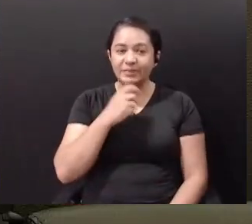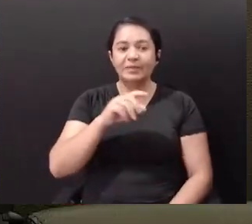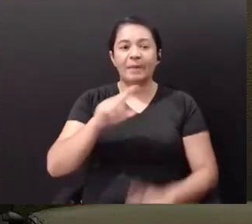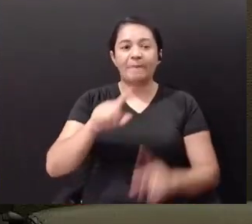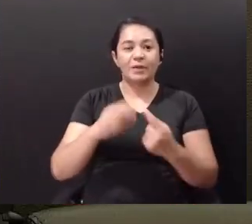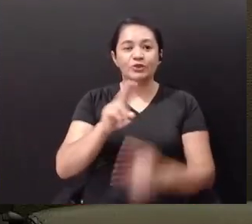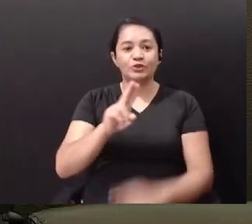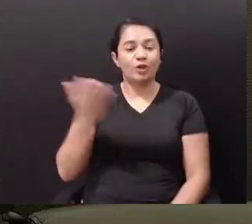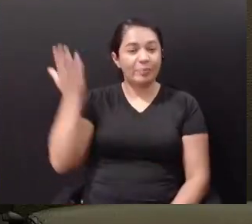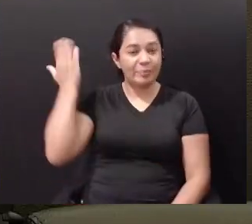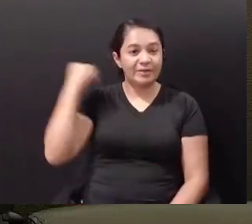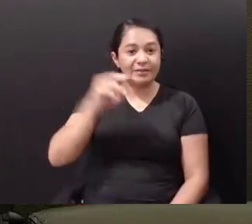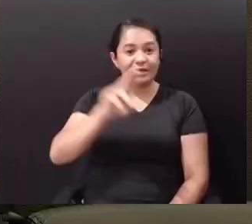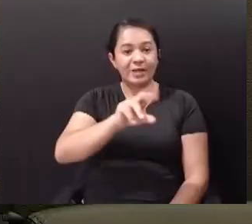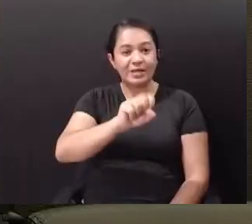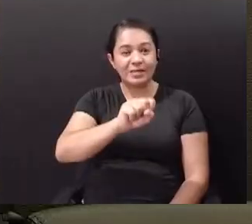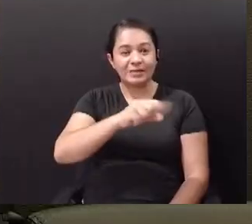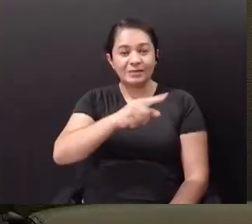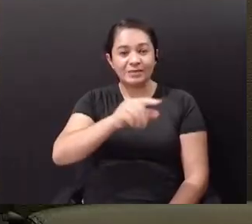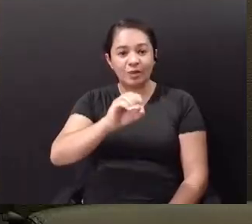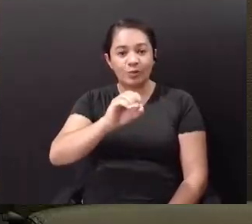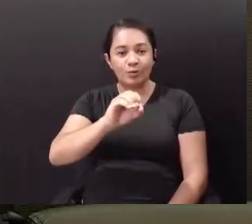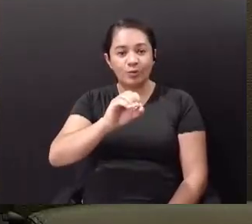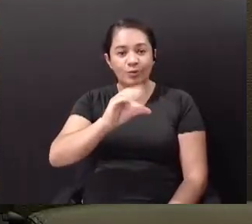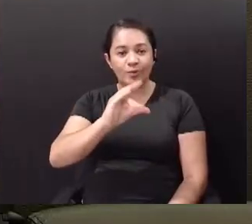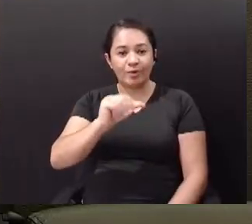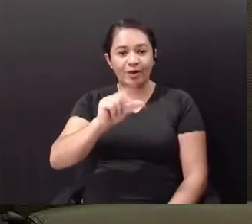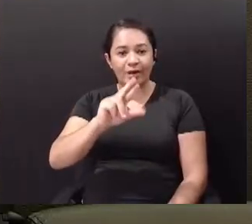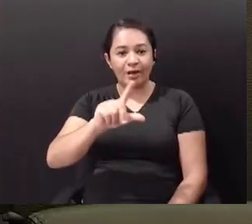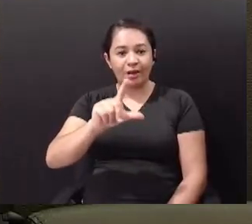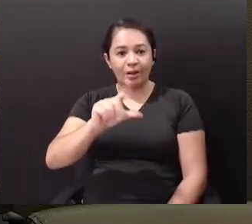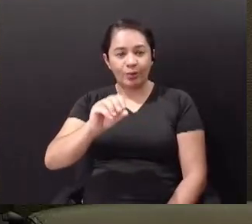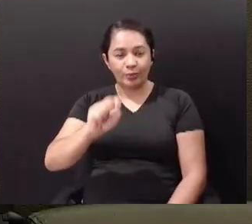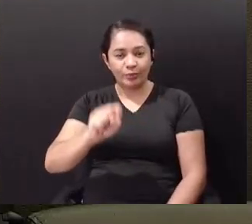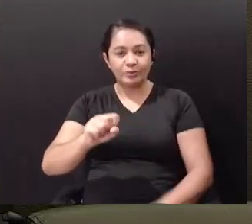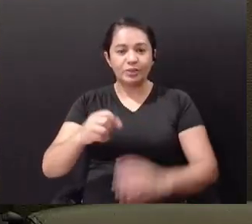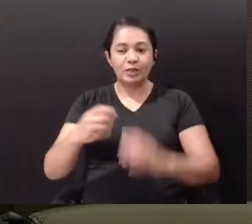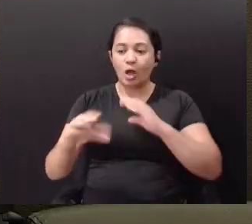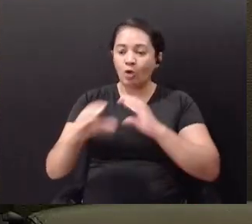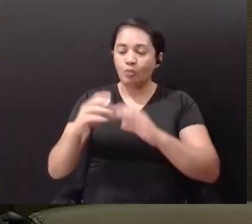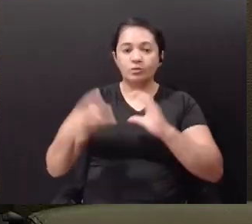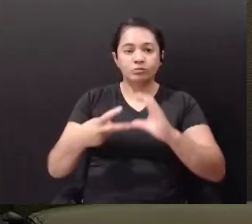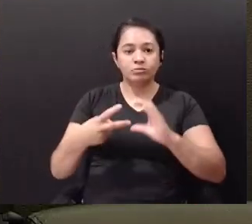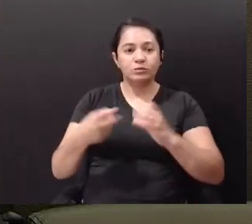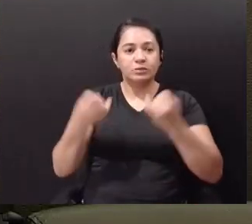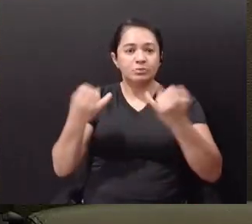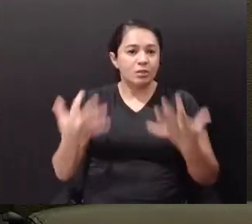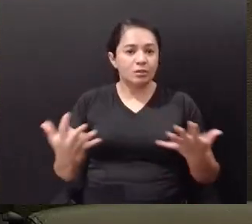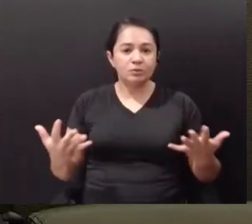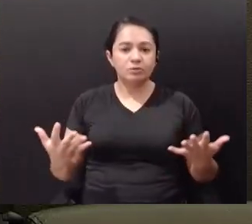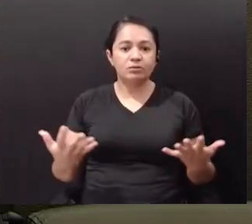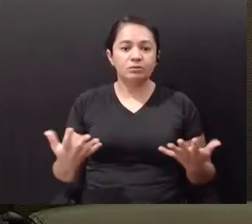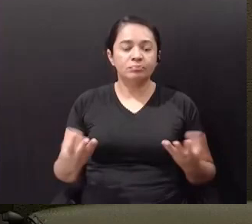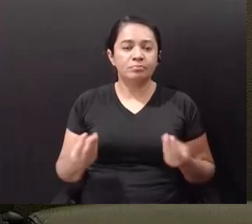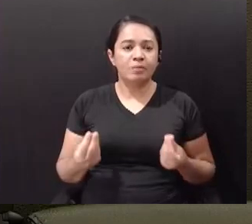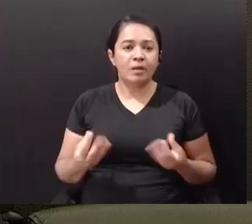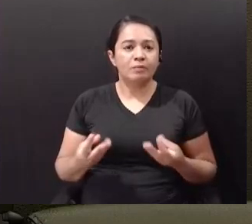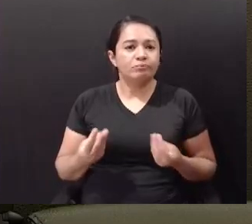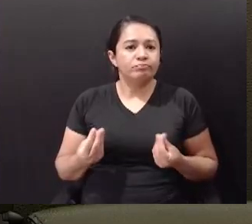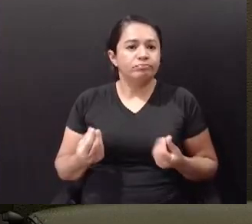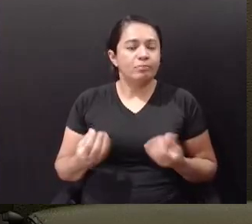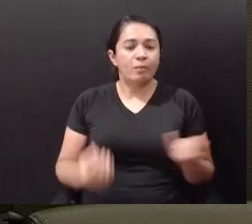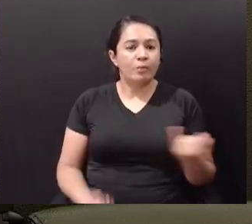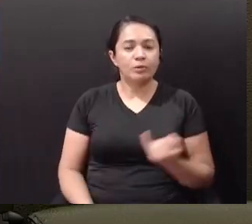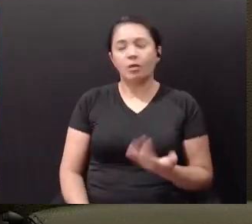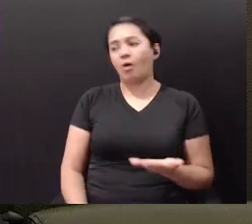Então, essa comunicação deles com a Câmara, tratando de questões muito palpáveis ali. Horas,